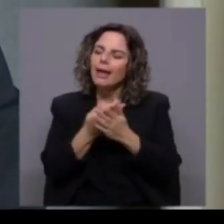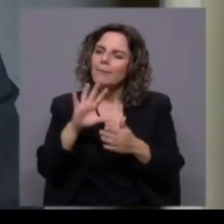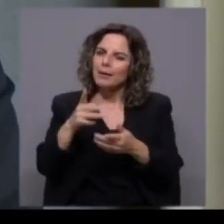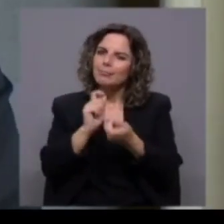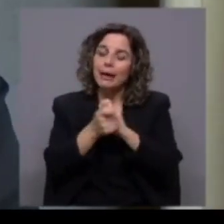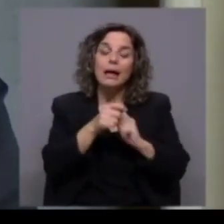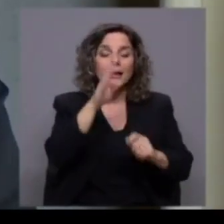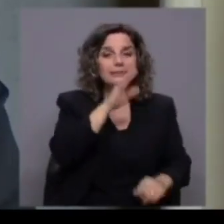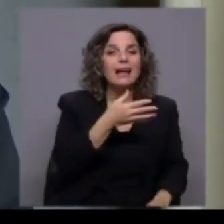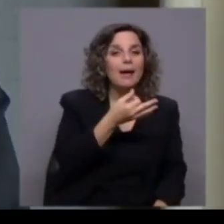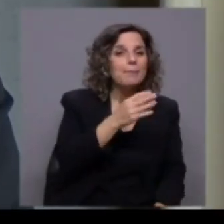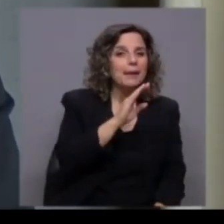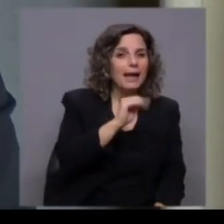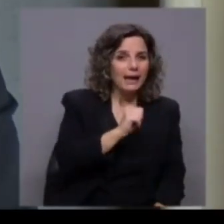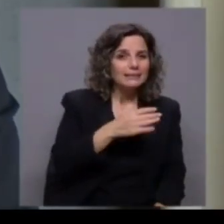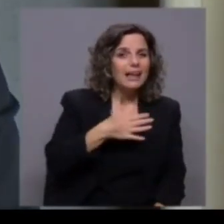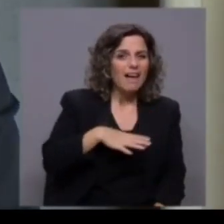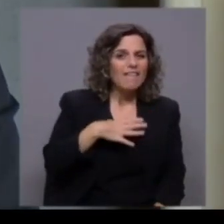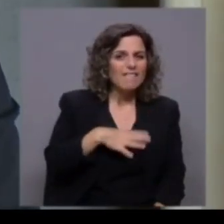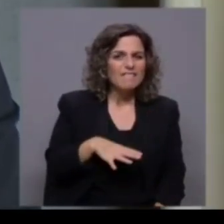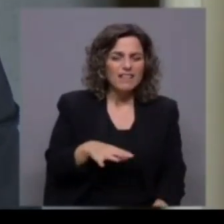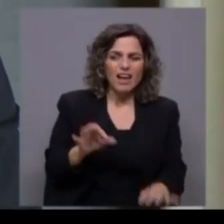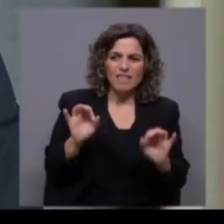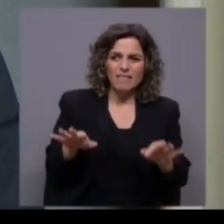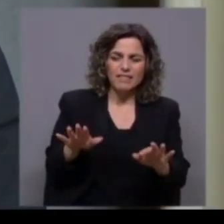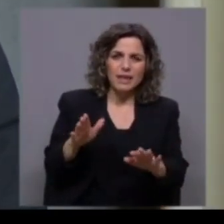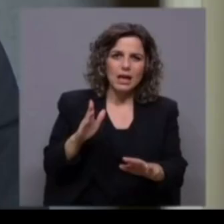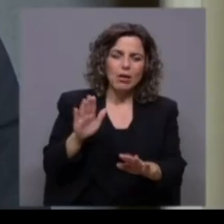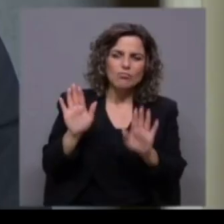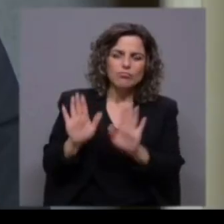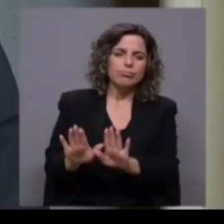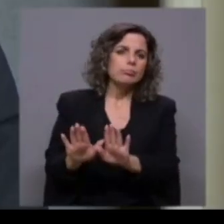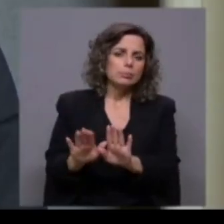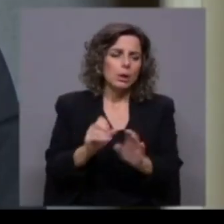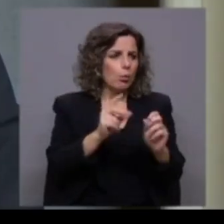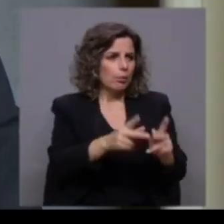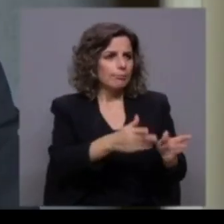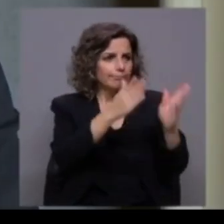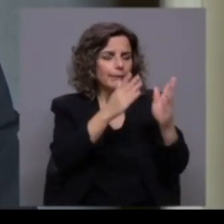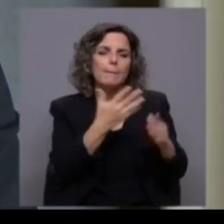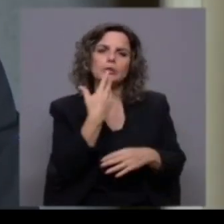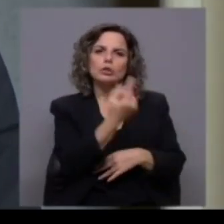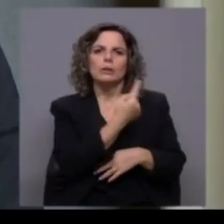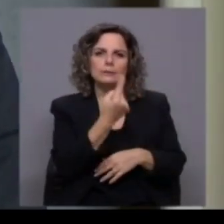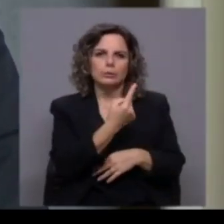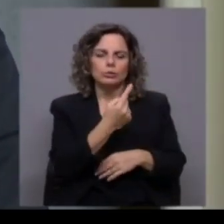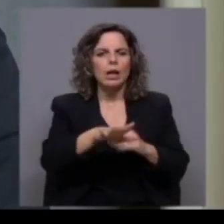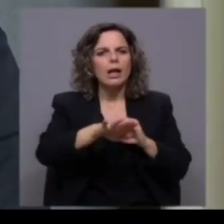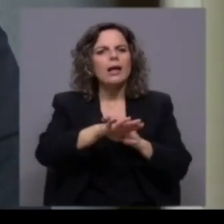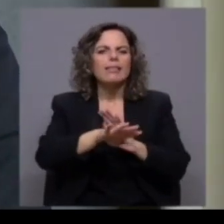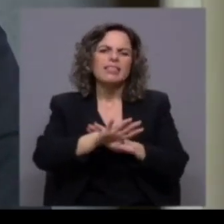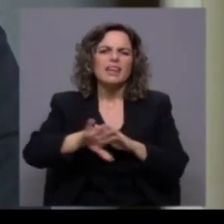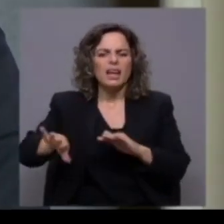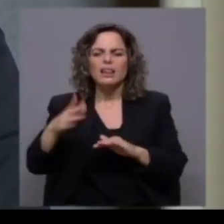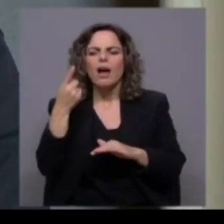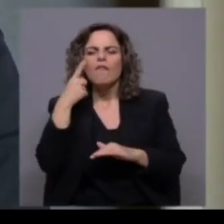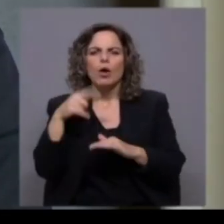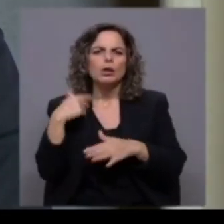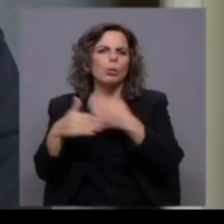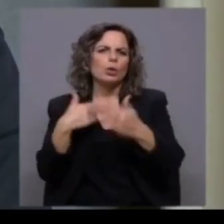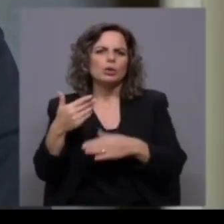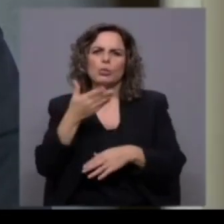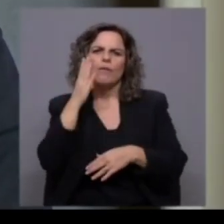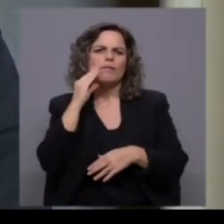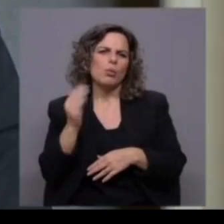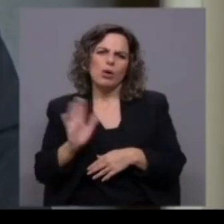Se quiserem Vila fico com olhos de impedir mas que fiquem sozinhos e que a direita não consigo a passar por estas vergonhas Como tem